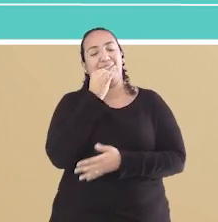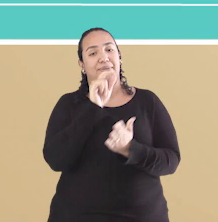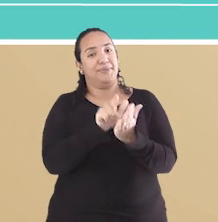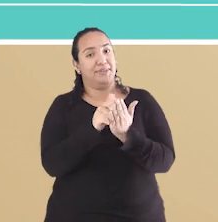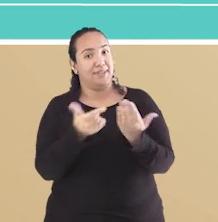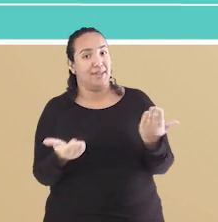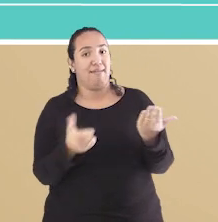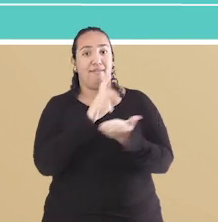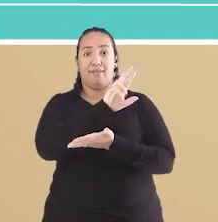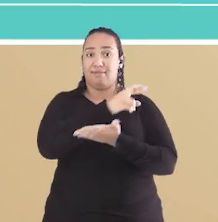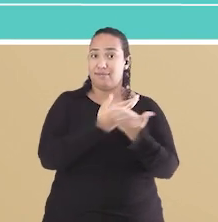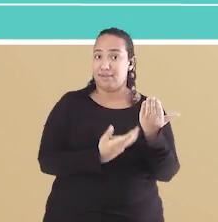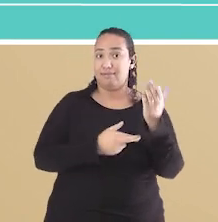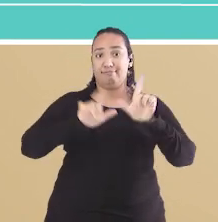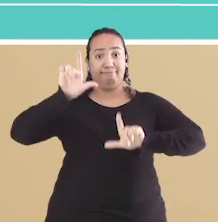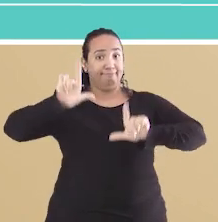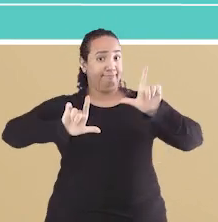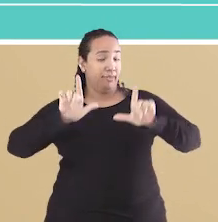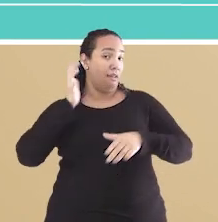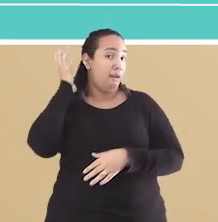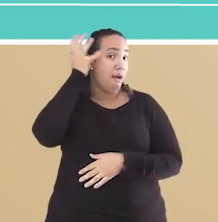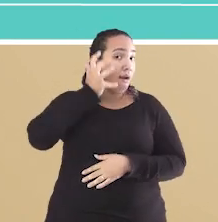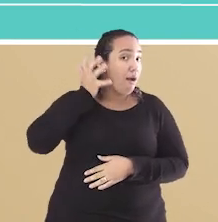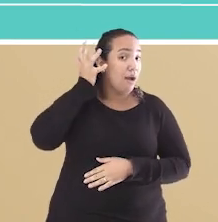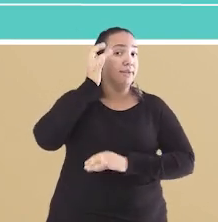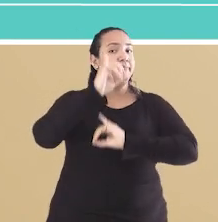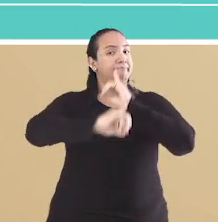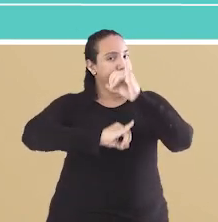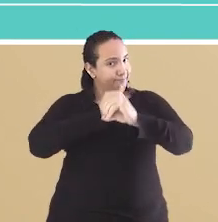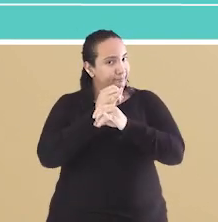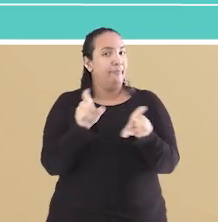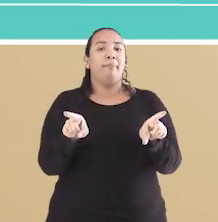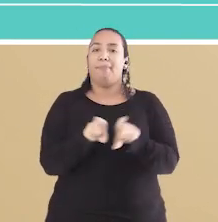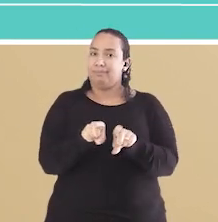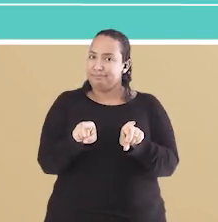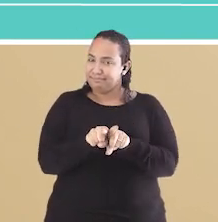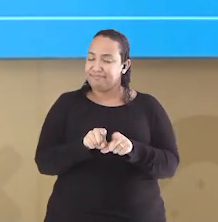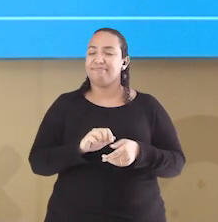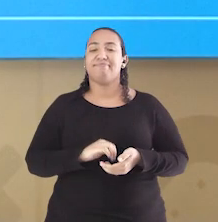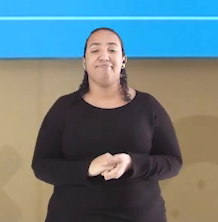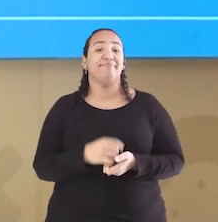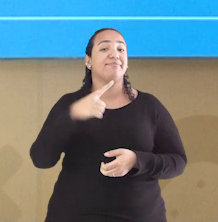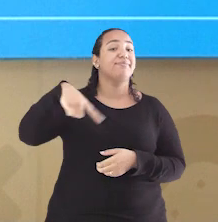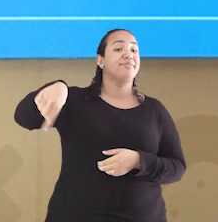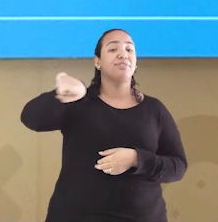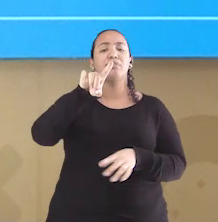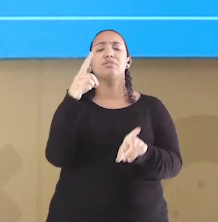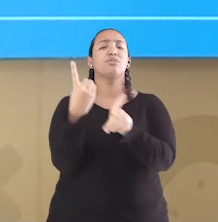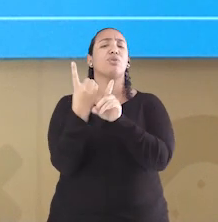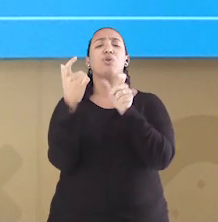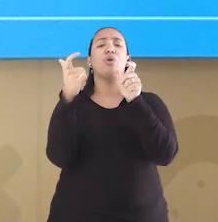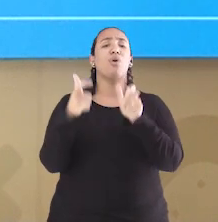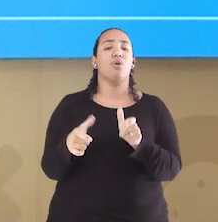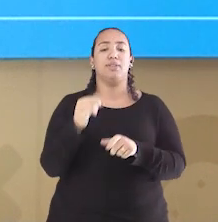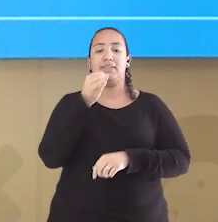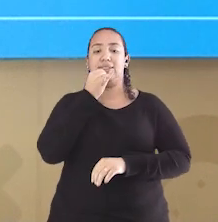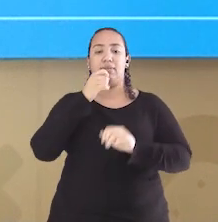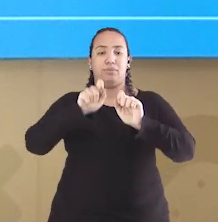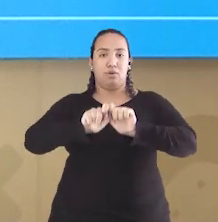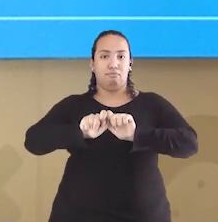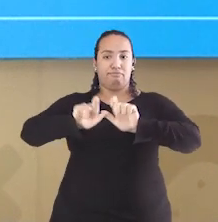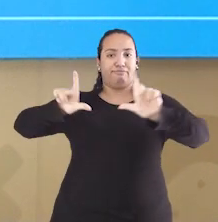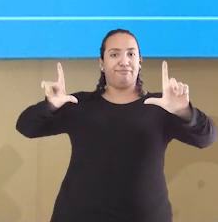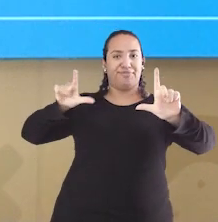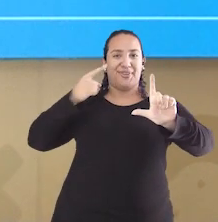jornais, revistas, televisão, o rádio e a internet também. E podemos encontrá-los em